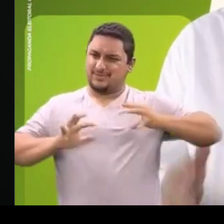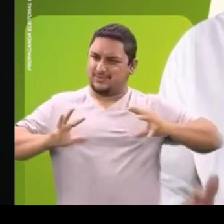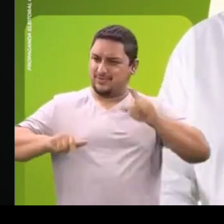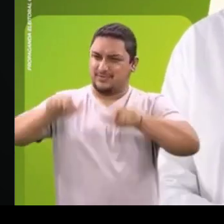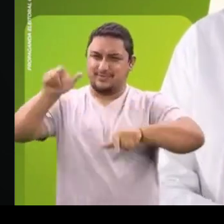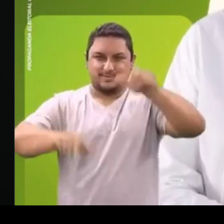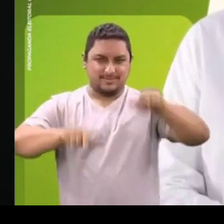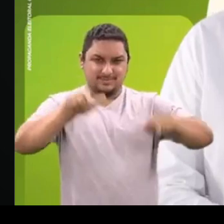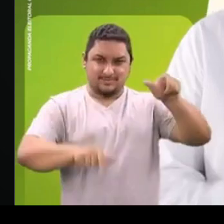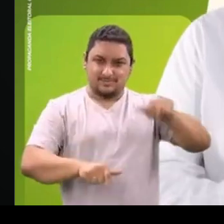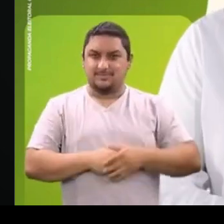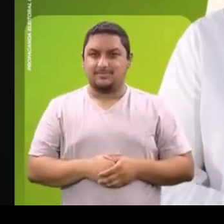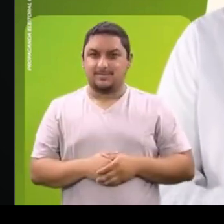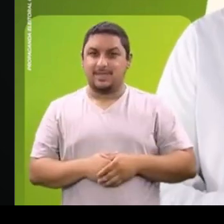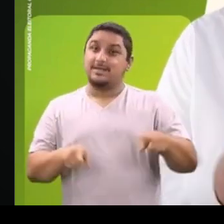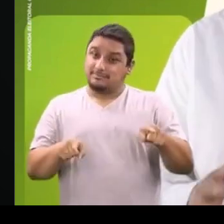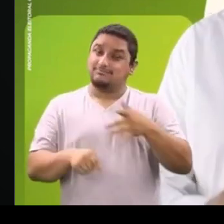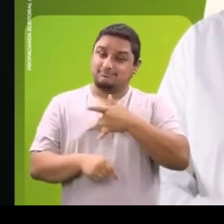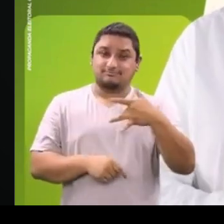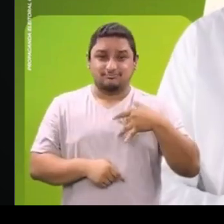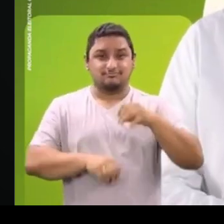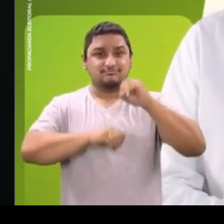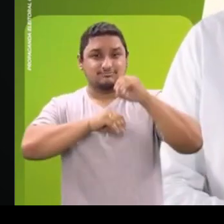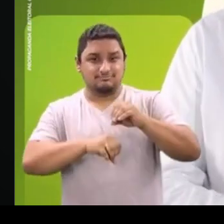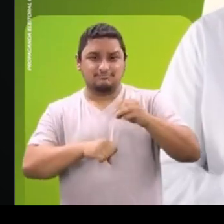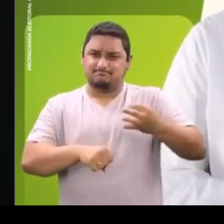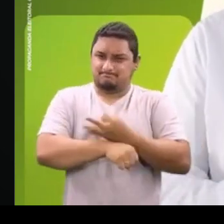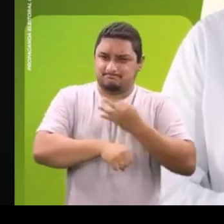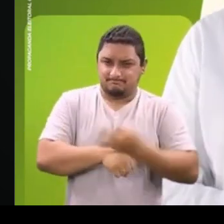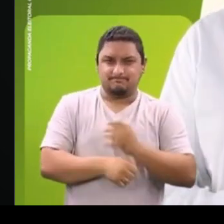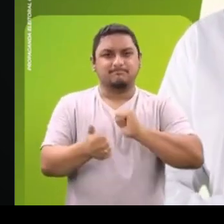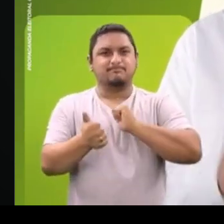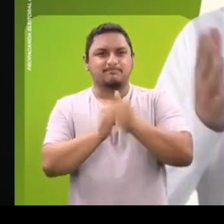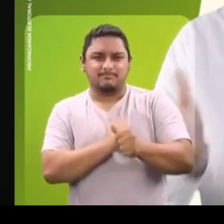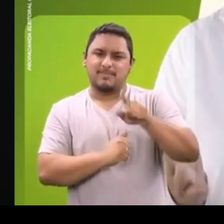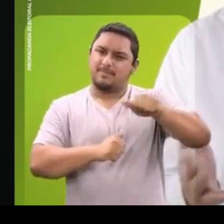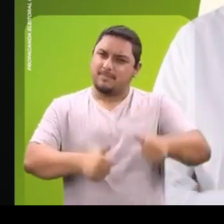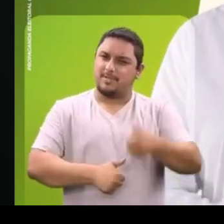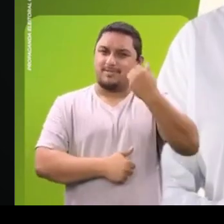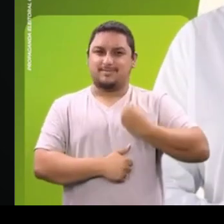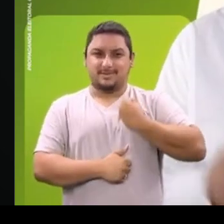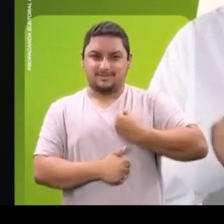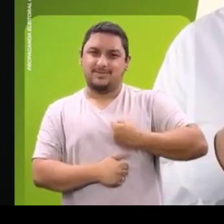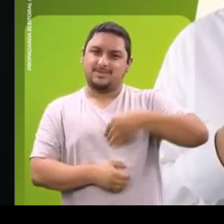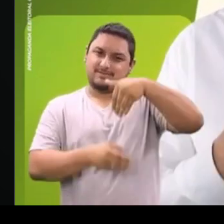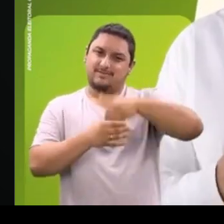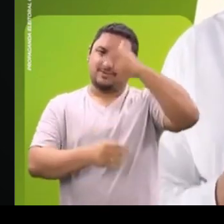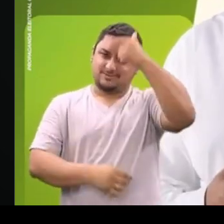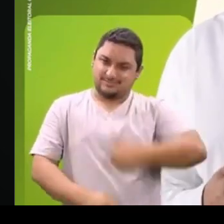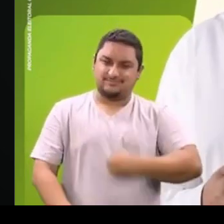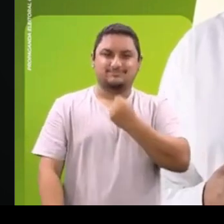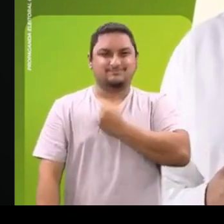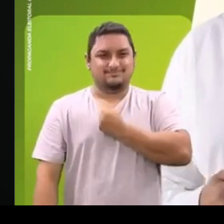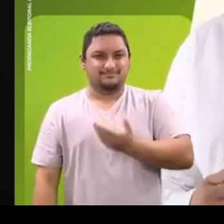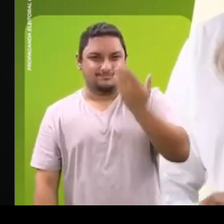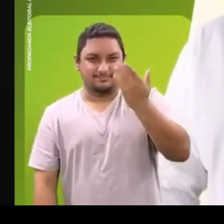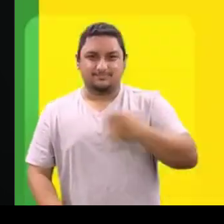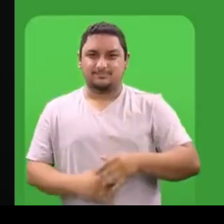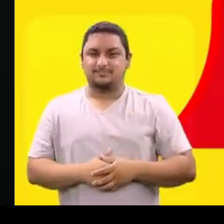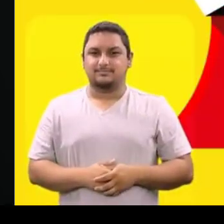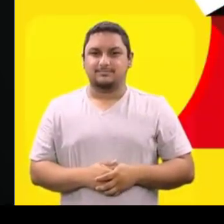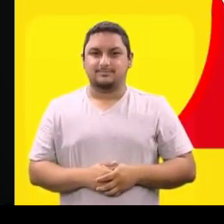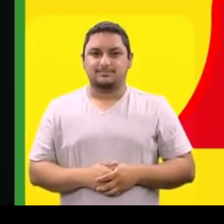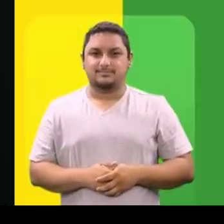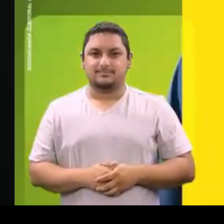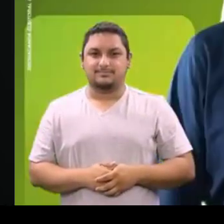crianças e idosos, com práticas esportivas, criando saúde, educação e resiliência. Esporte é formação para a vida. Charles Fischer é meu nome. Número